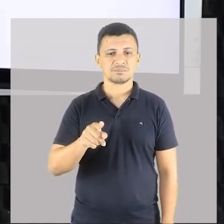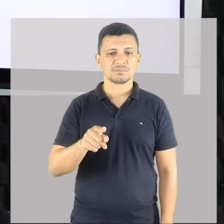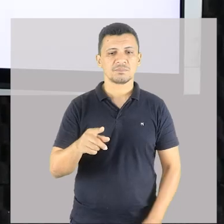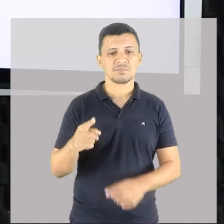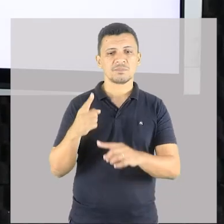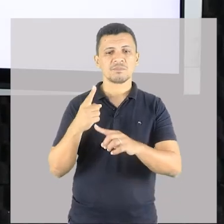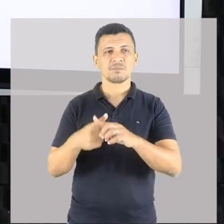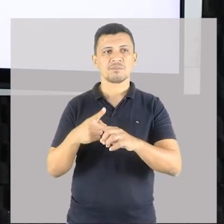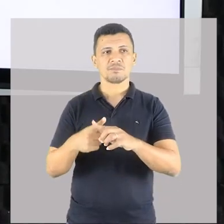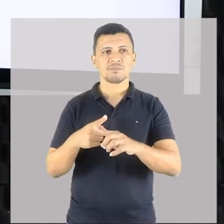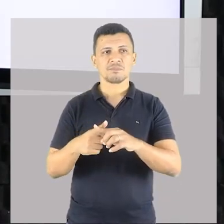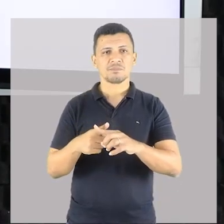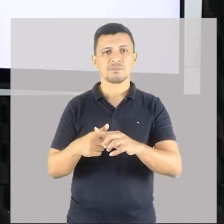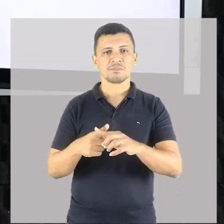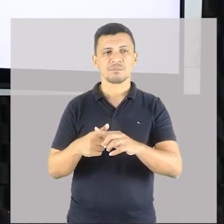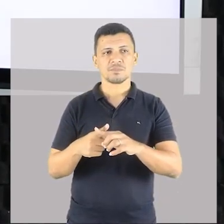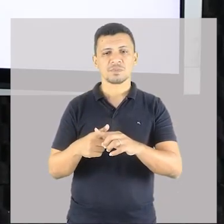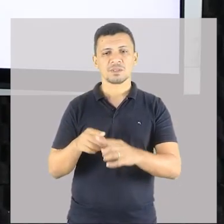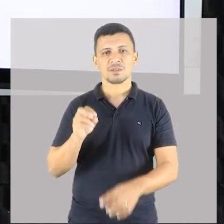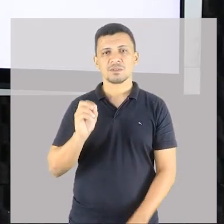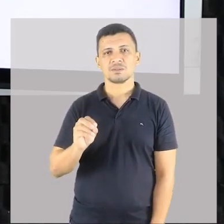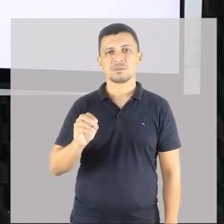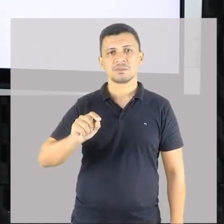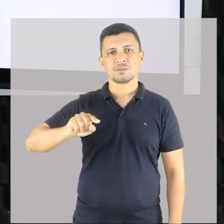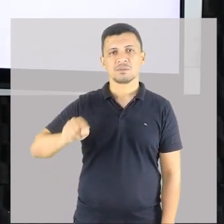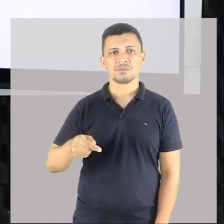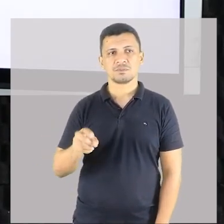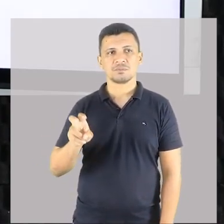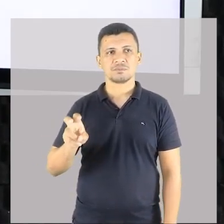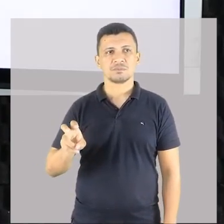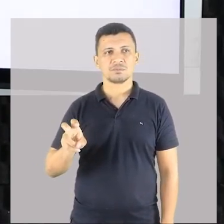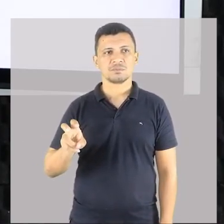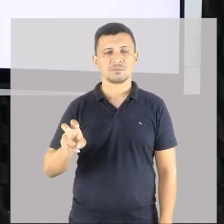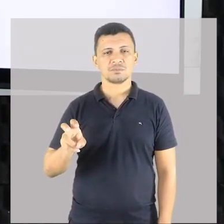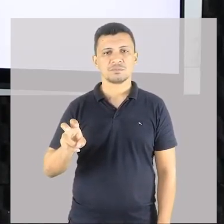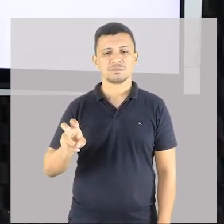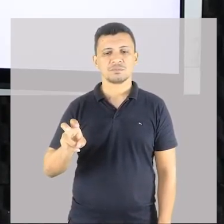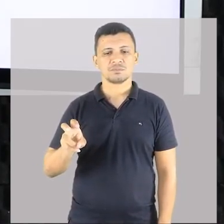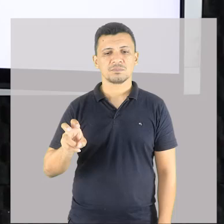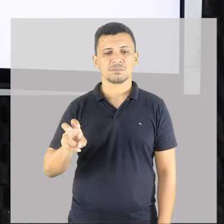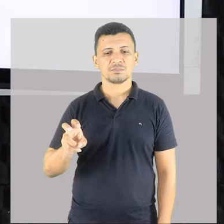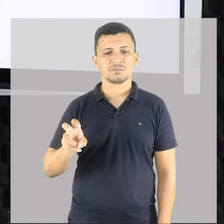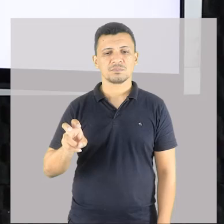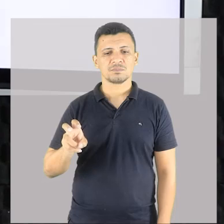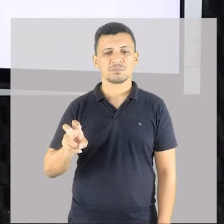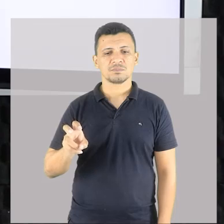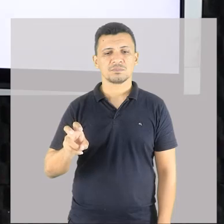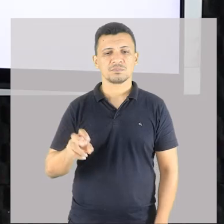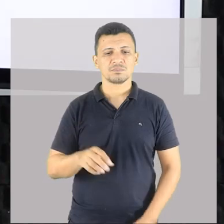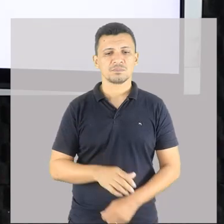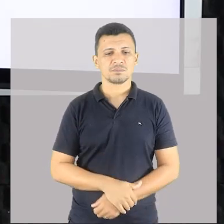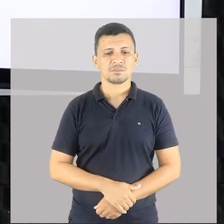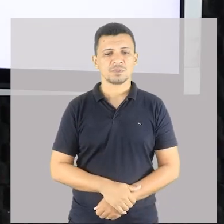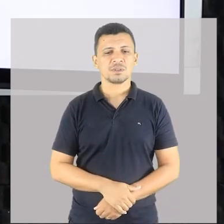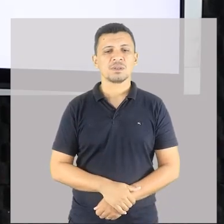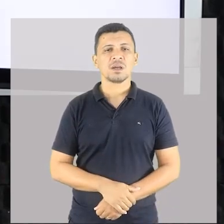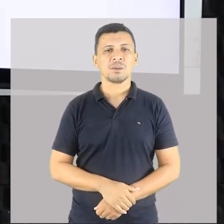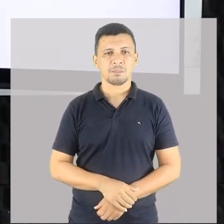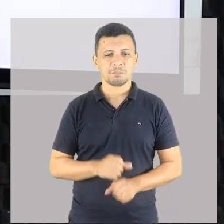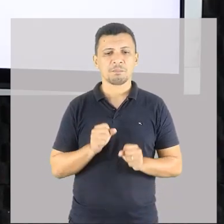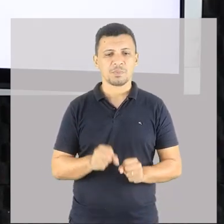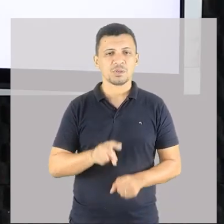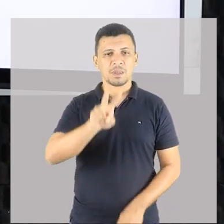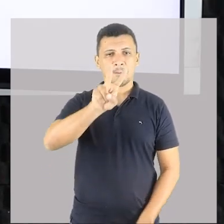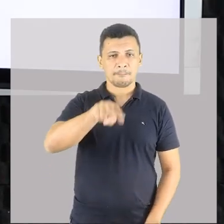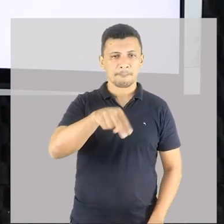vezes a distância, que é 0,5 metro. 0,5. Aí vamos agora aqui, ó. Dá pra gente cancelar